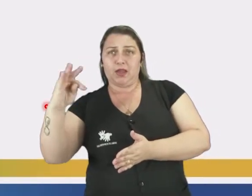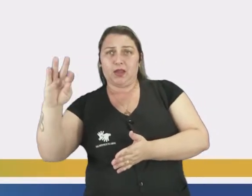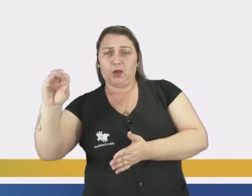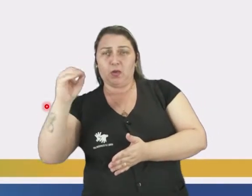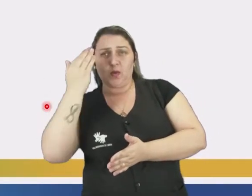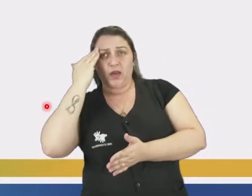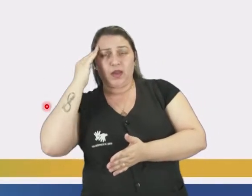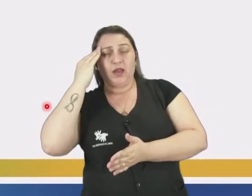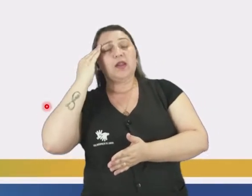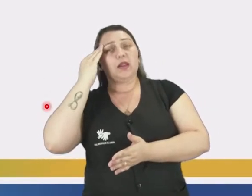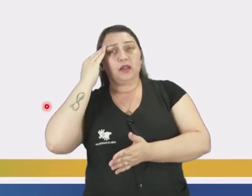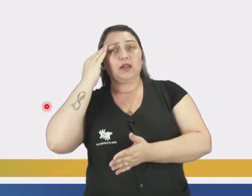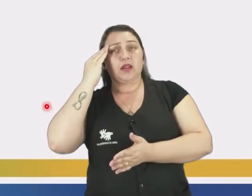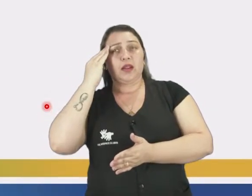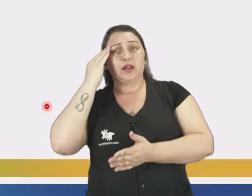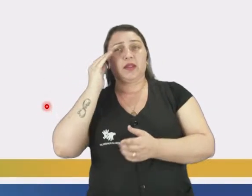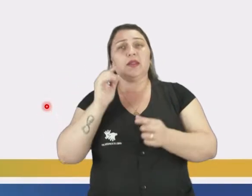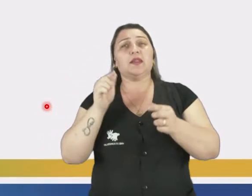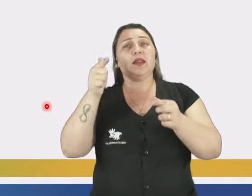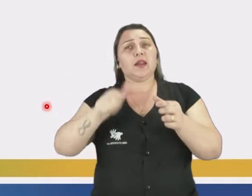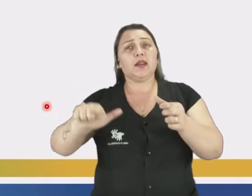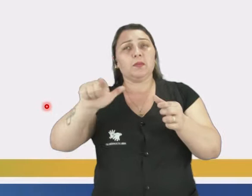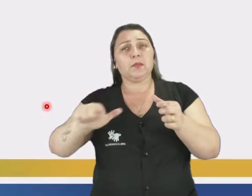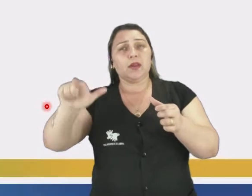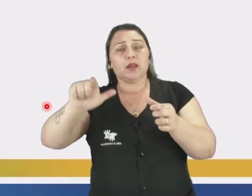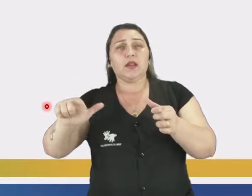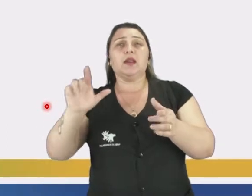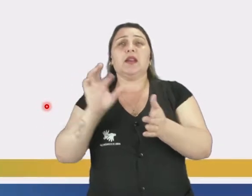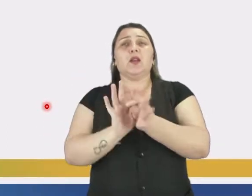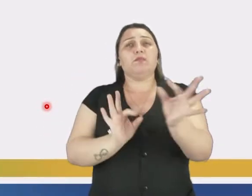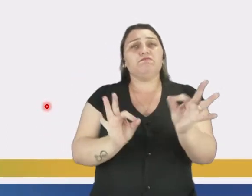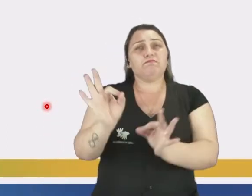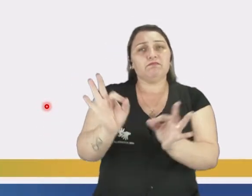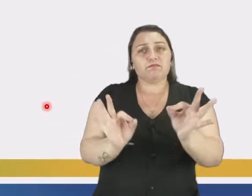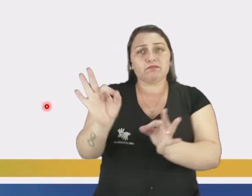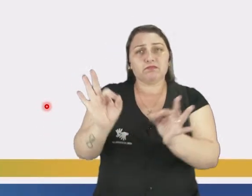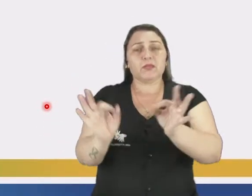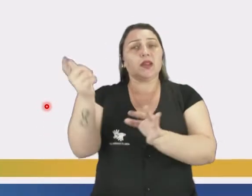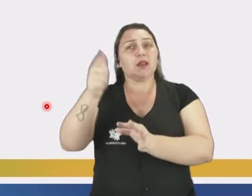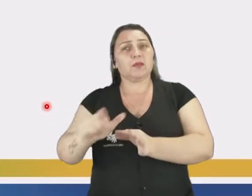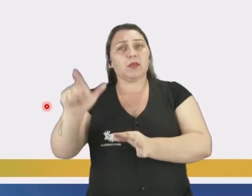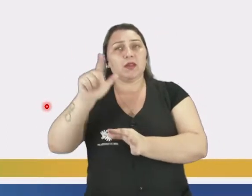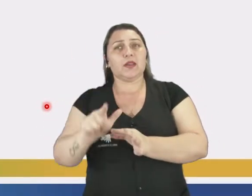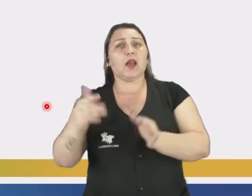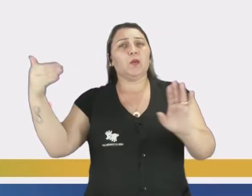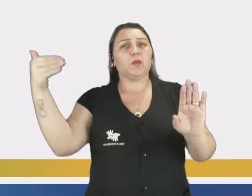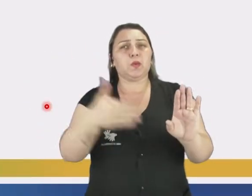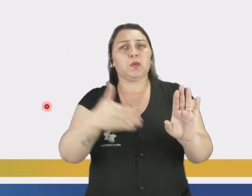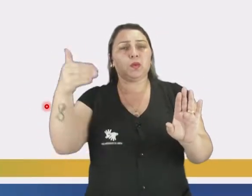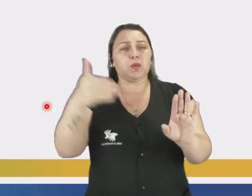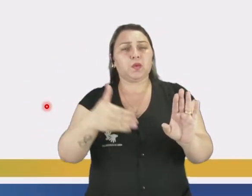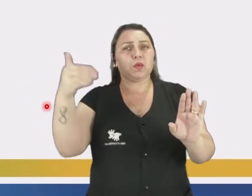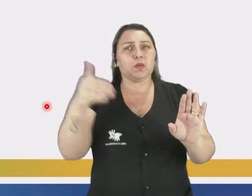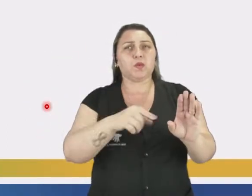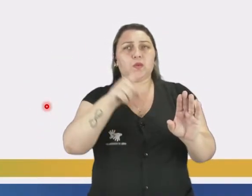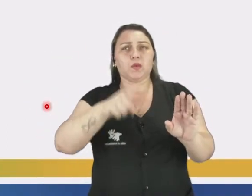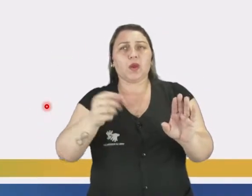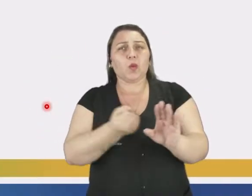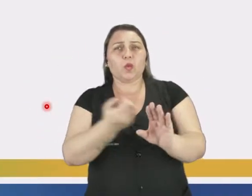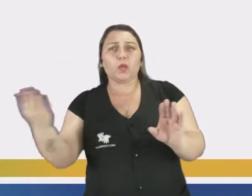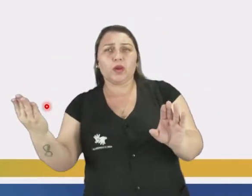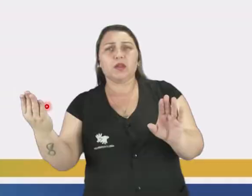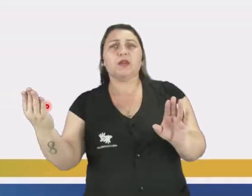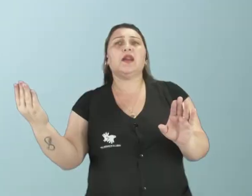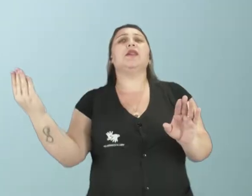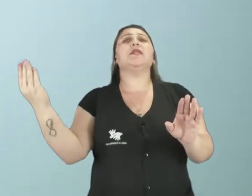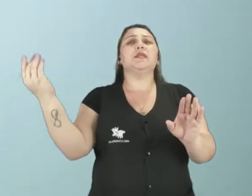Mas entenda que essa repetição tem a ver justamente com a organização. Essa repetição a gente vai chamar de frequência de onda, que é a quantidade de vezes que se